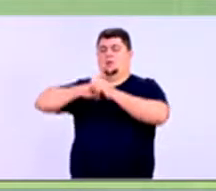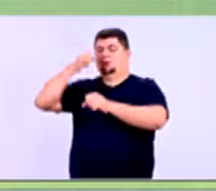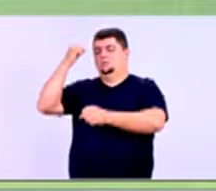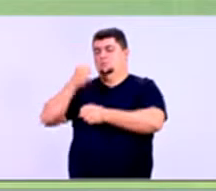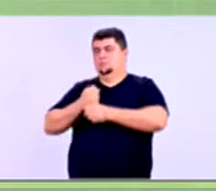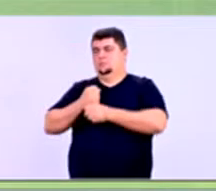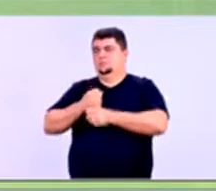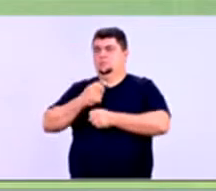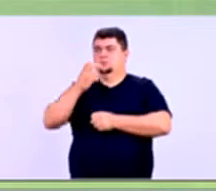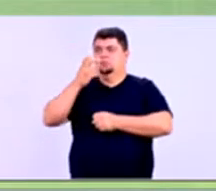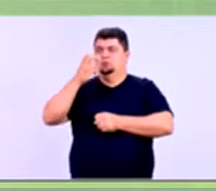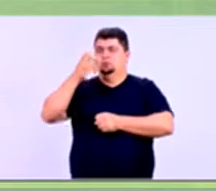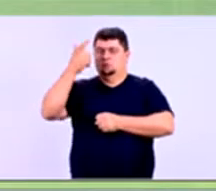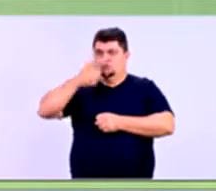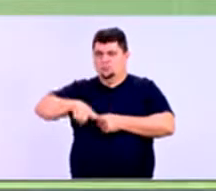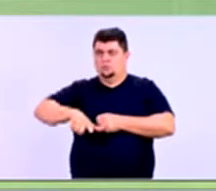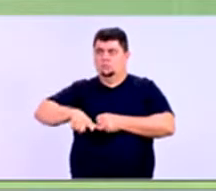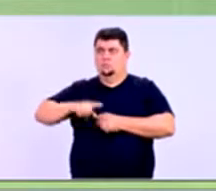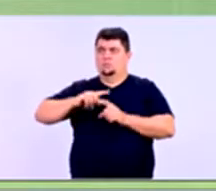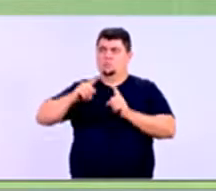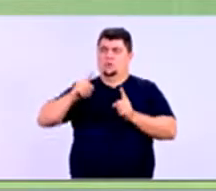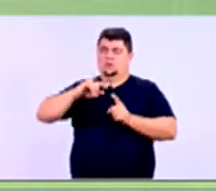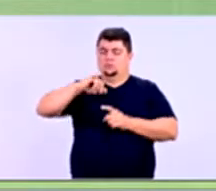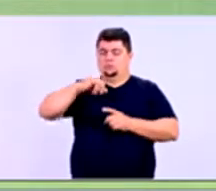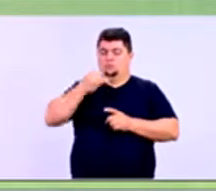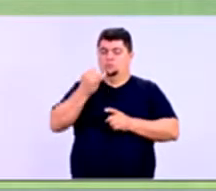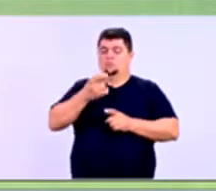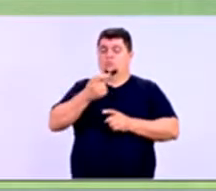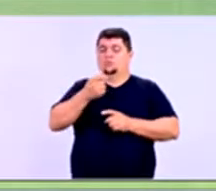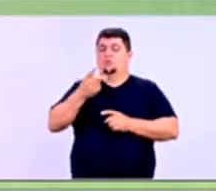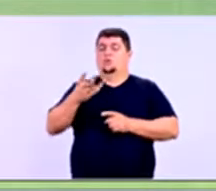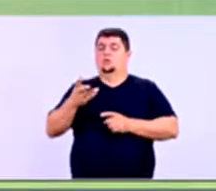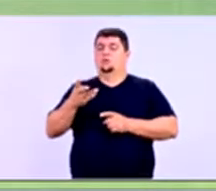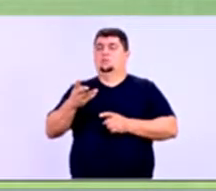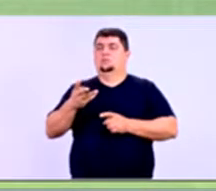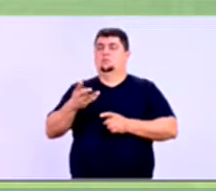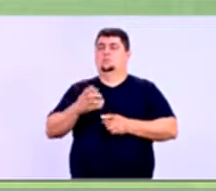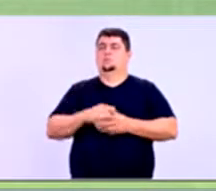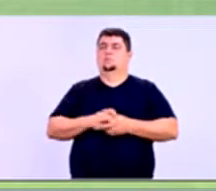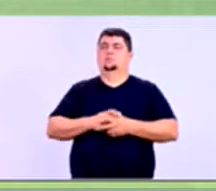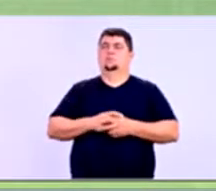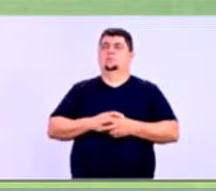pagar 5 mil de novo. Só que eu tenho que calcular os juros daquele período.